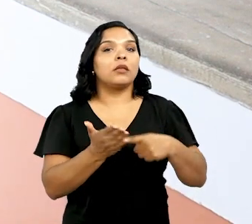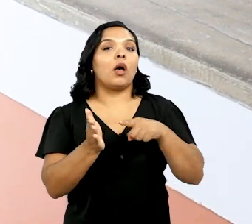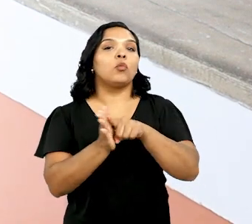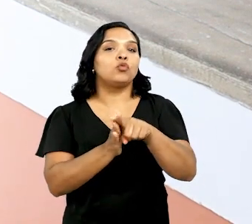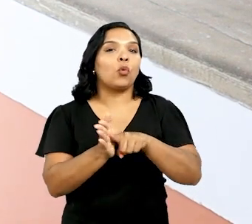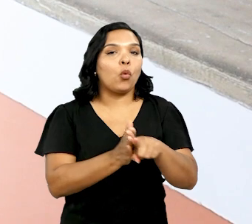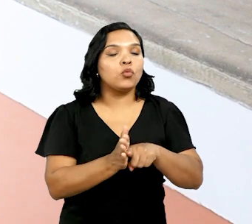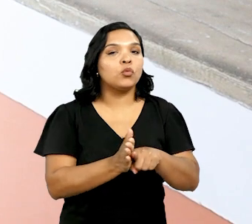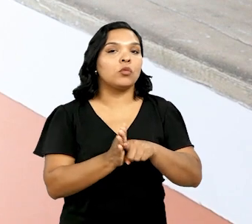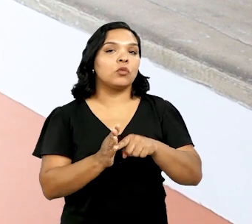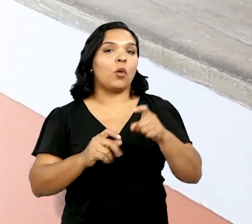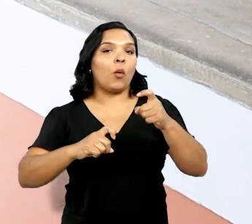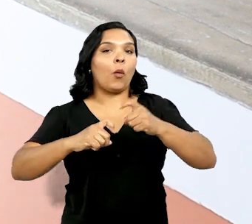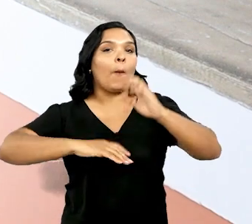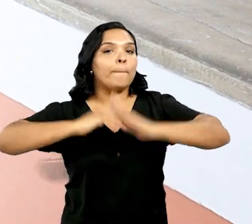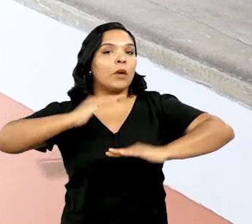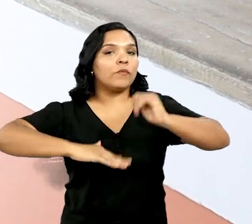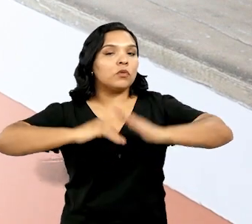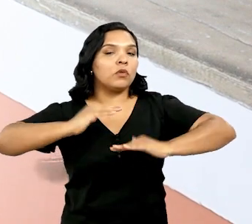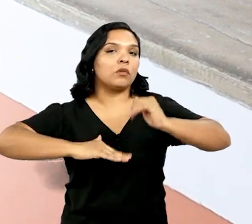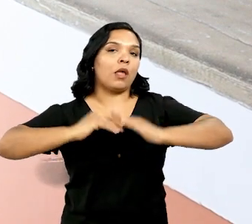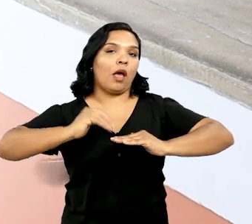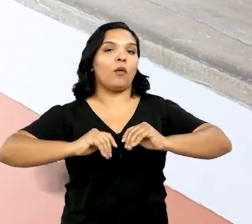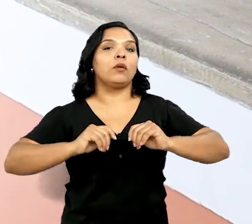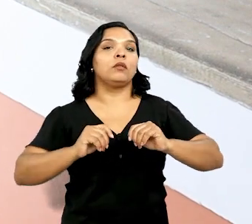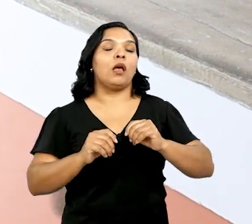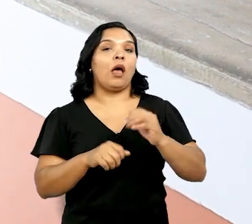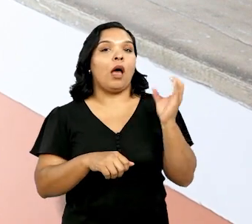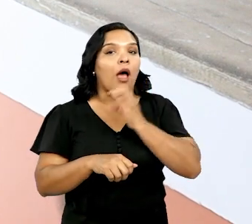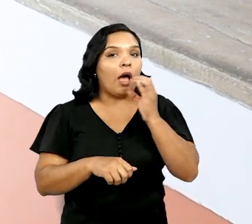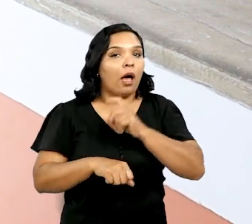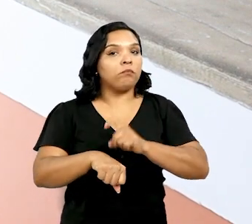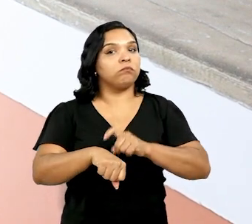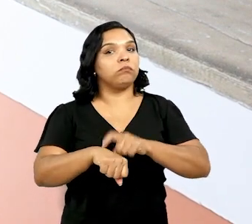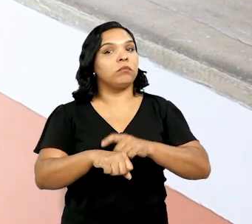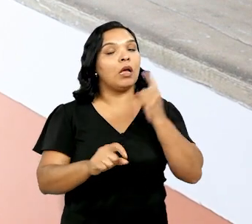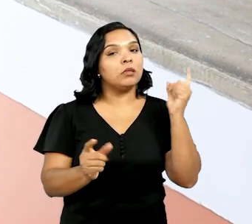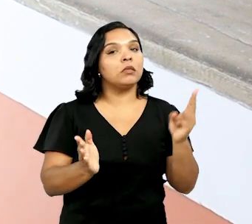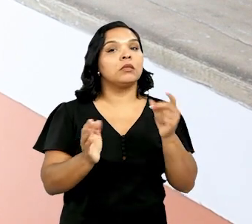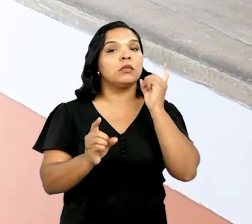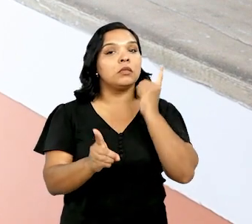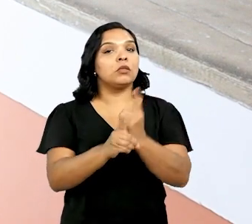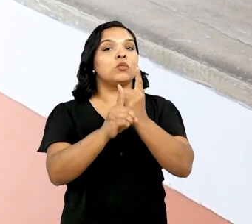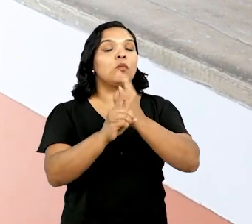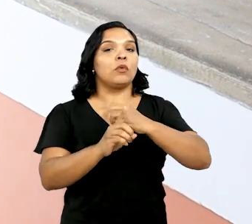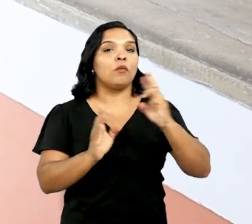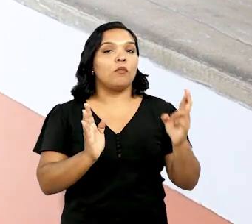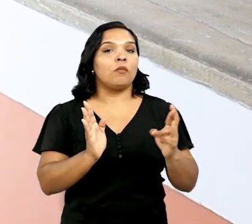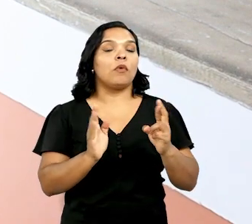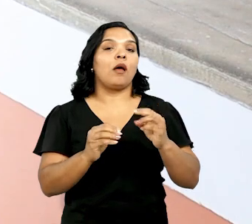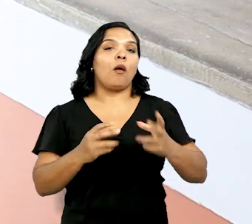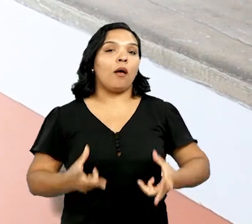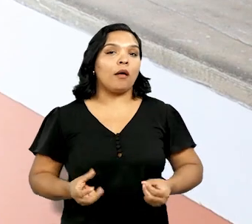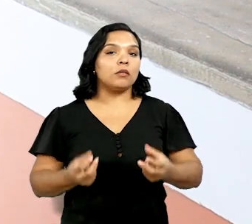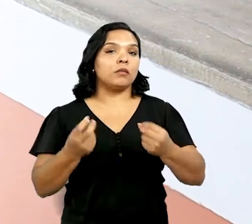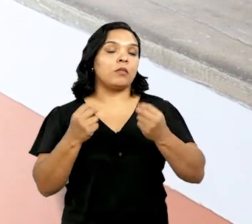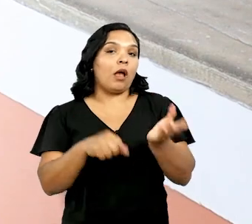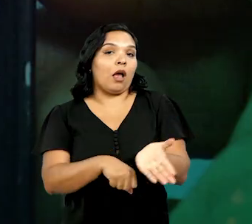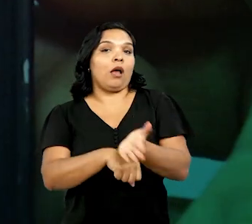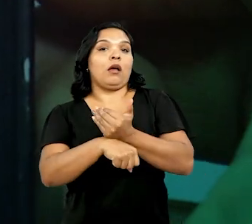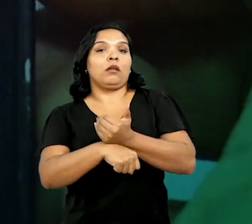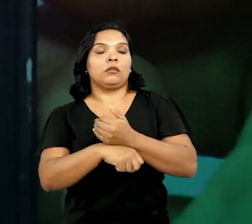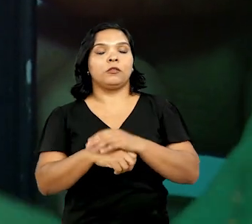consulta com um mastologista. É uma corrida contra o tempo para diagnosticar o câncer de mama da forma mais precoce